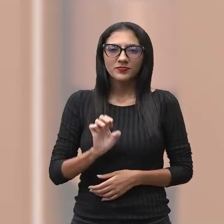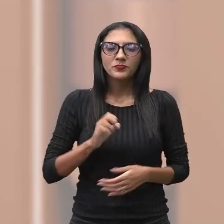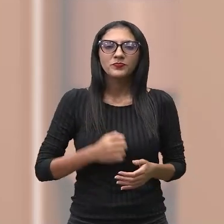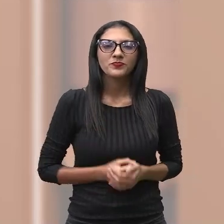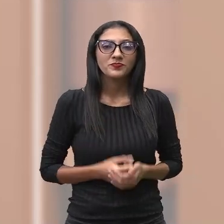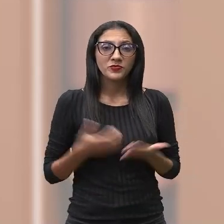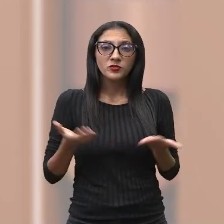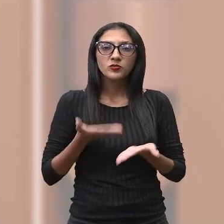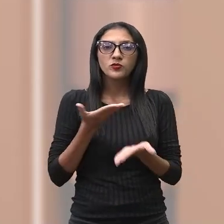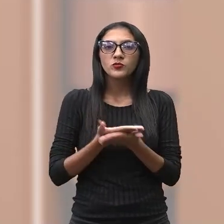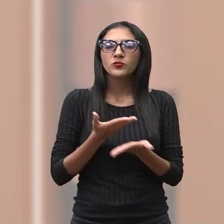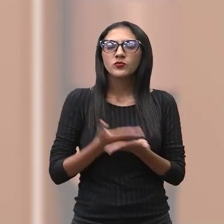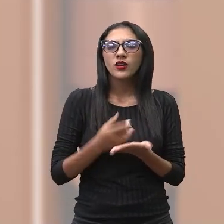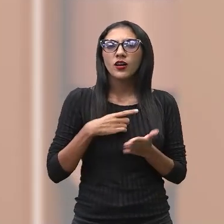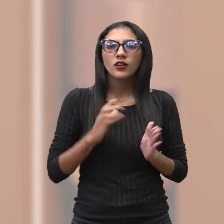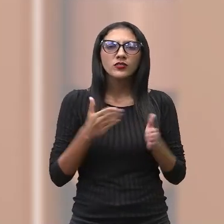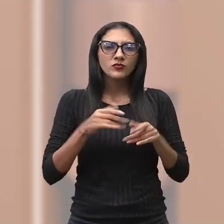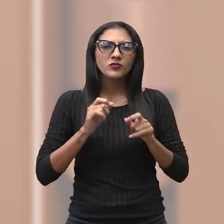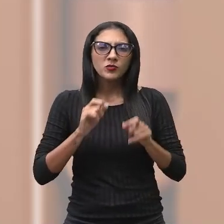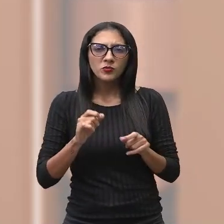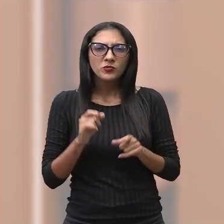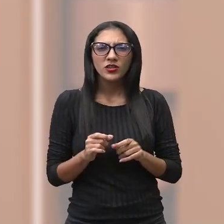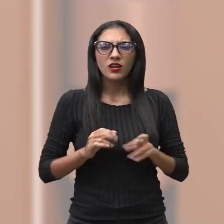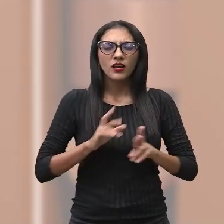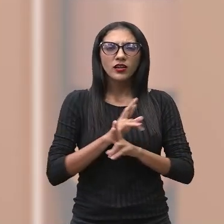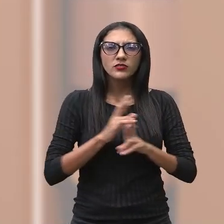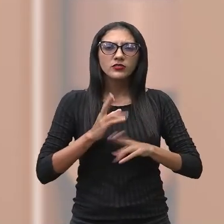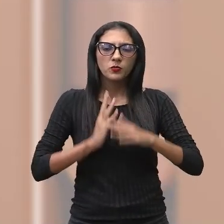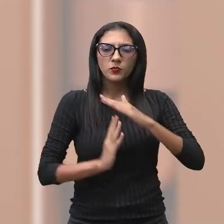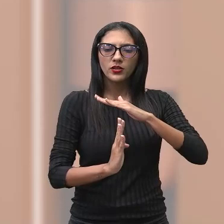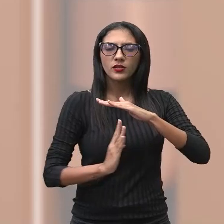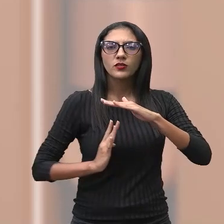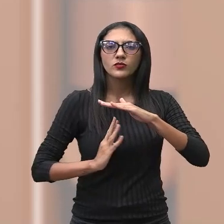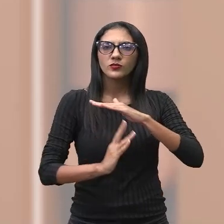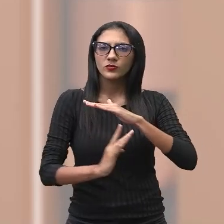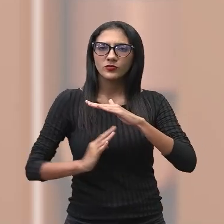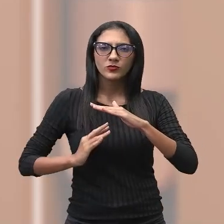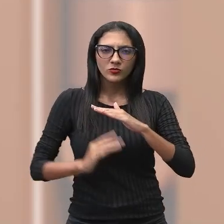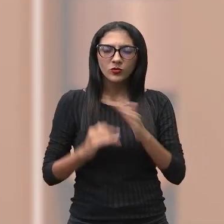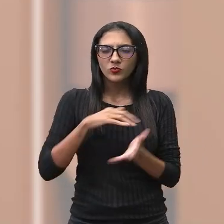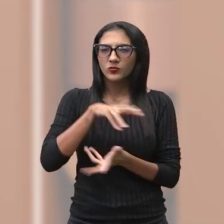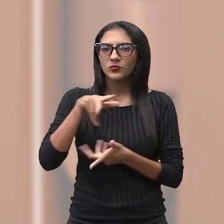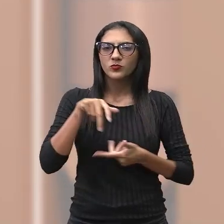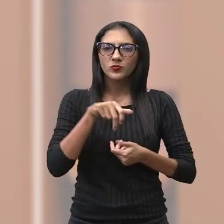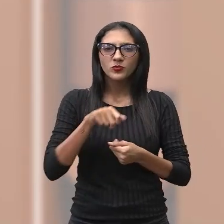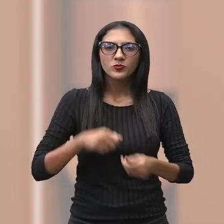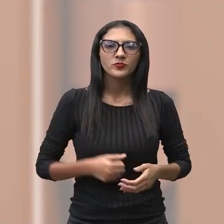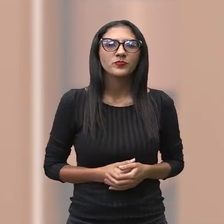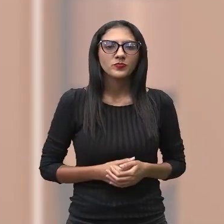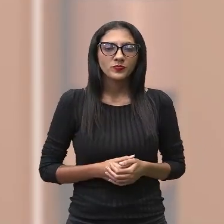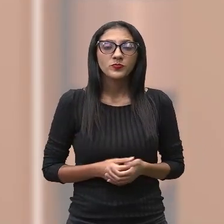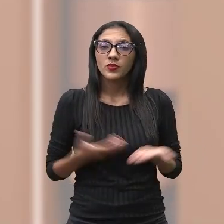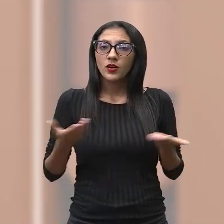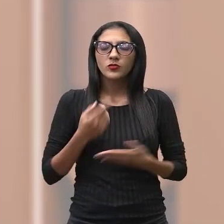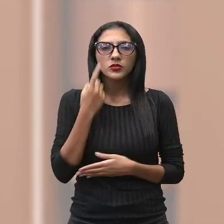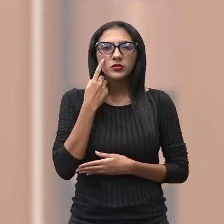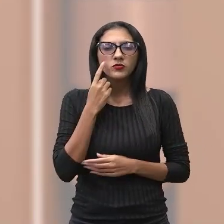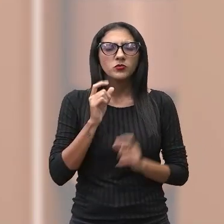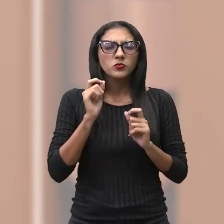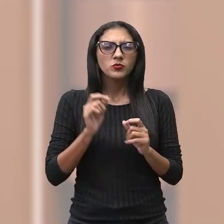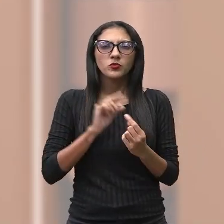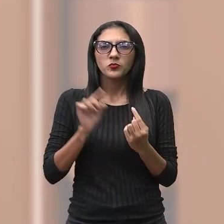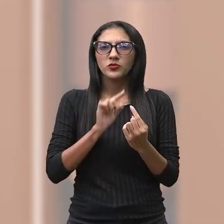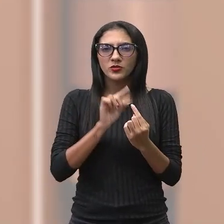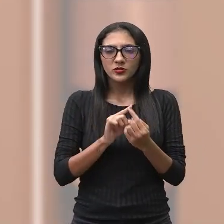que é a disciplina que estuda aí os movimentos migratórios, não é isso? Pela face da Terra. E a gente vai dar uma olhada o que teremos